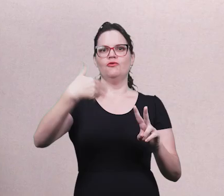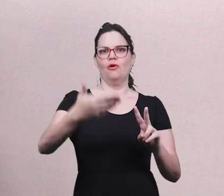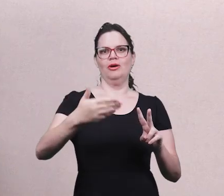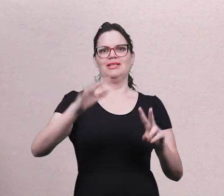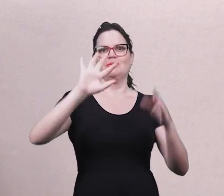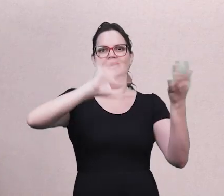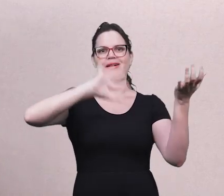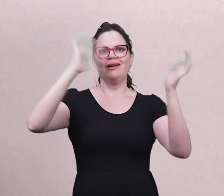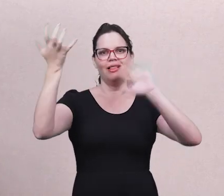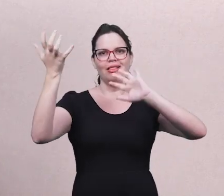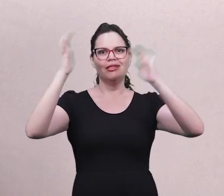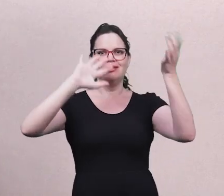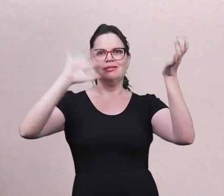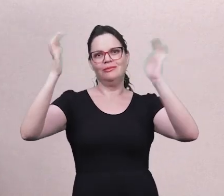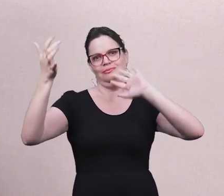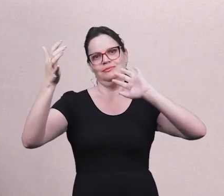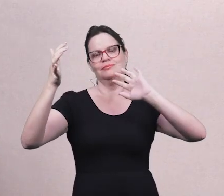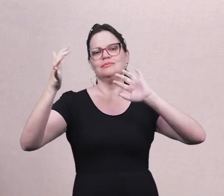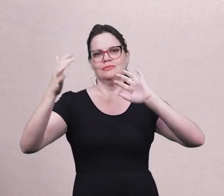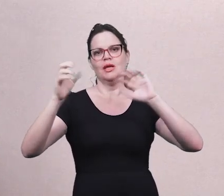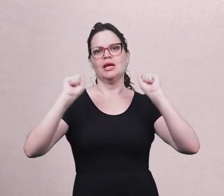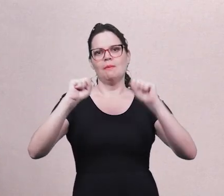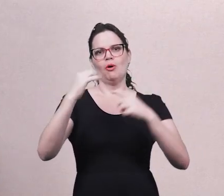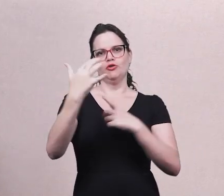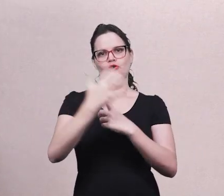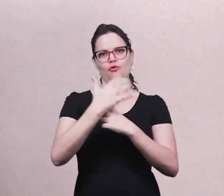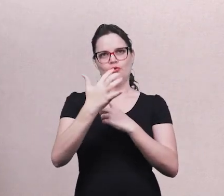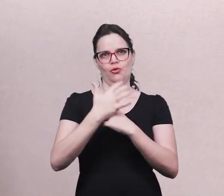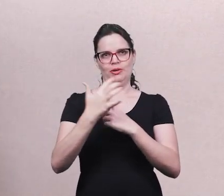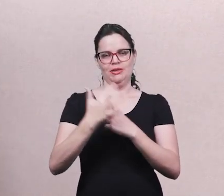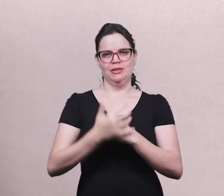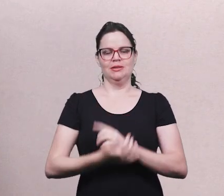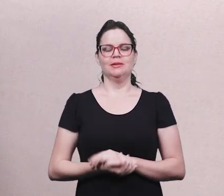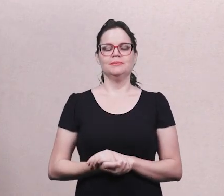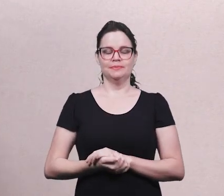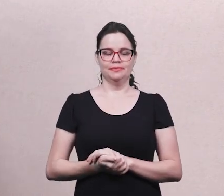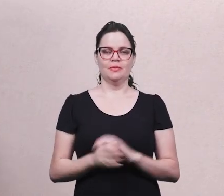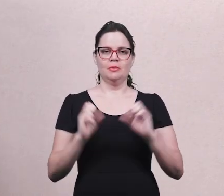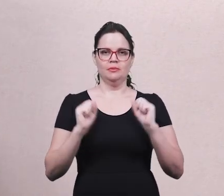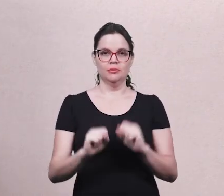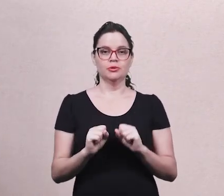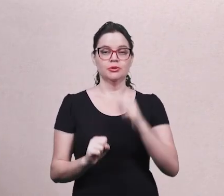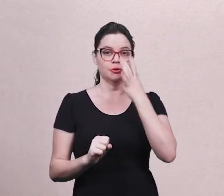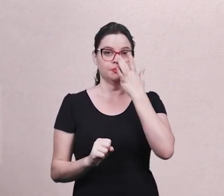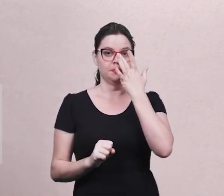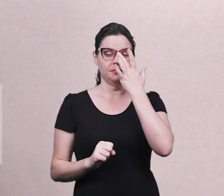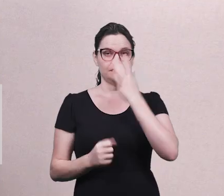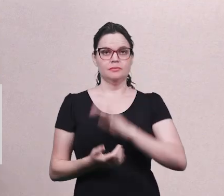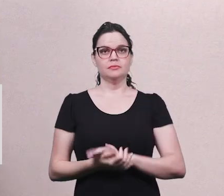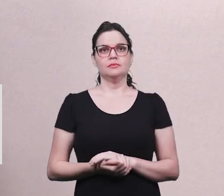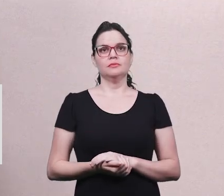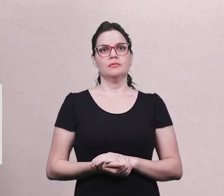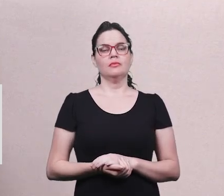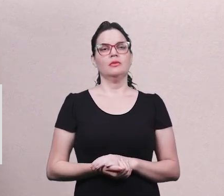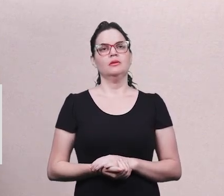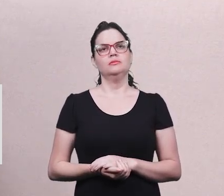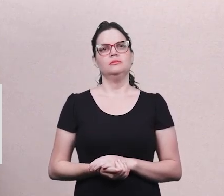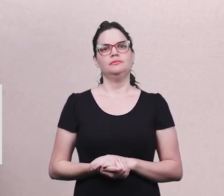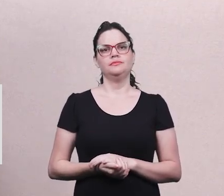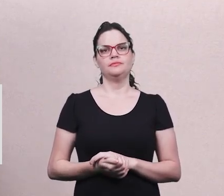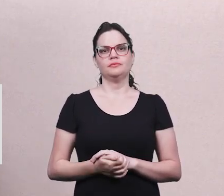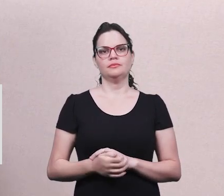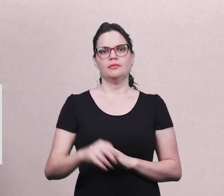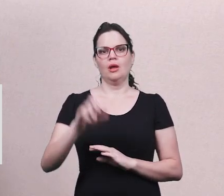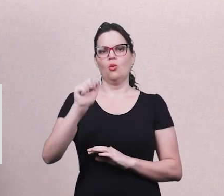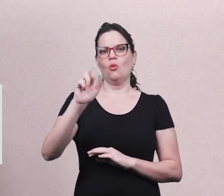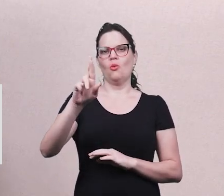externo, que é o clima. Então, são os fatores extrínsecos que a gente chama dentro da clínica. Então, o que